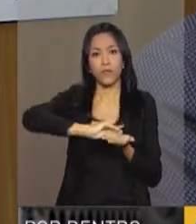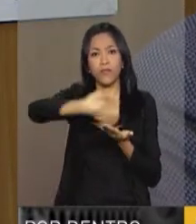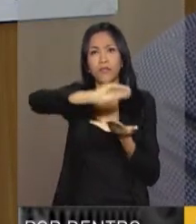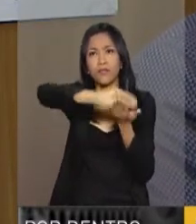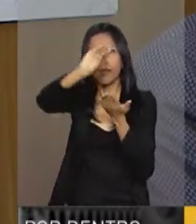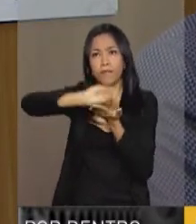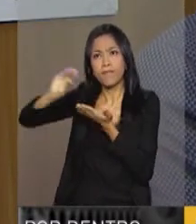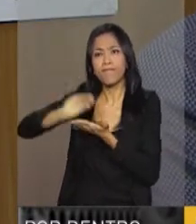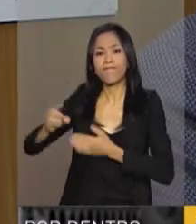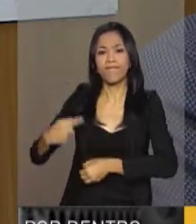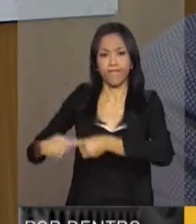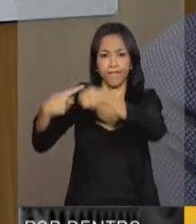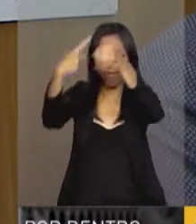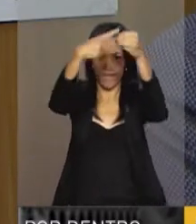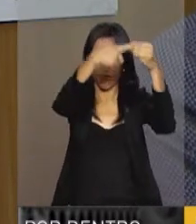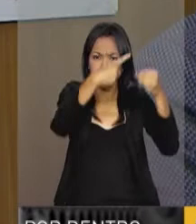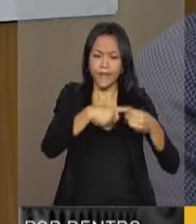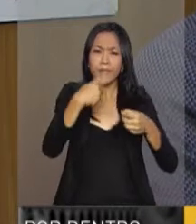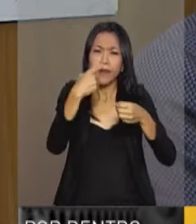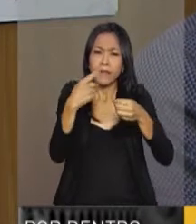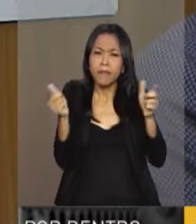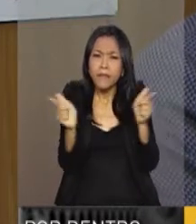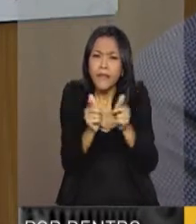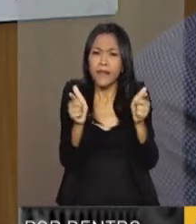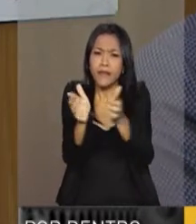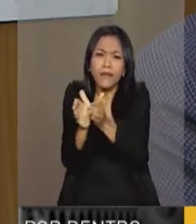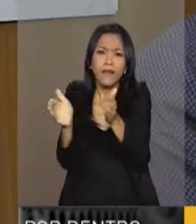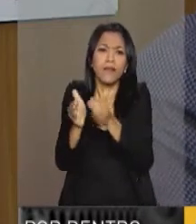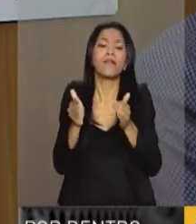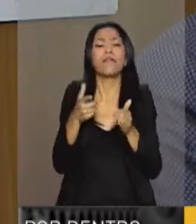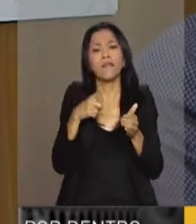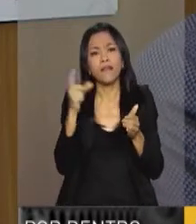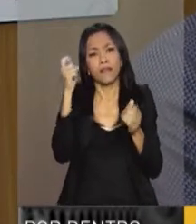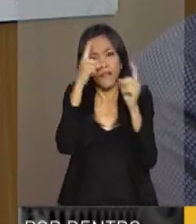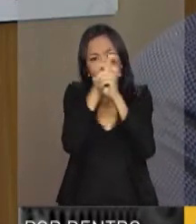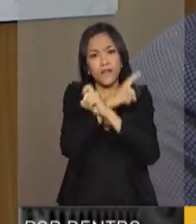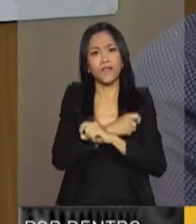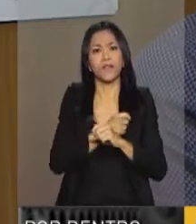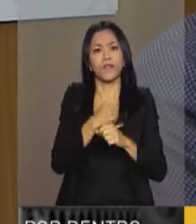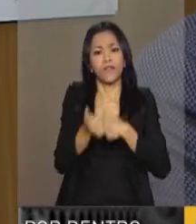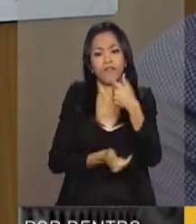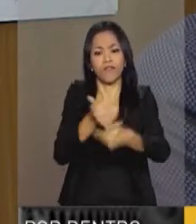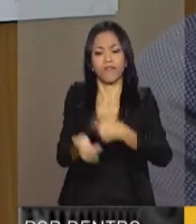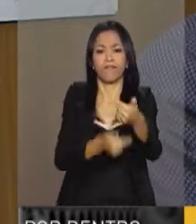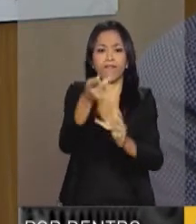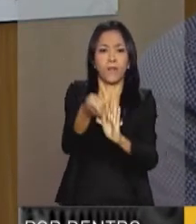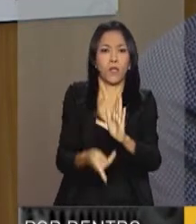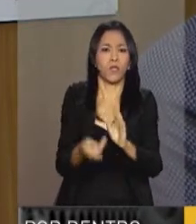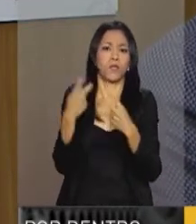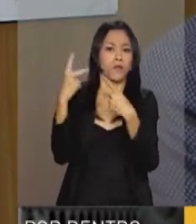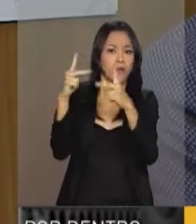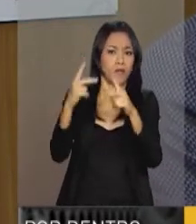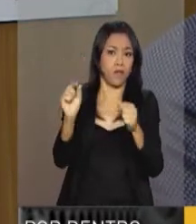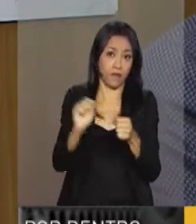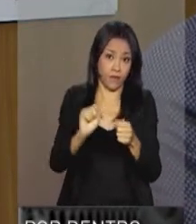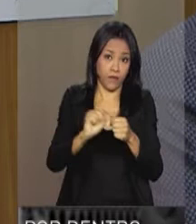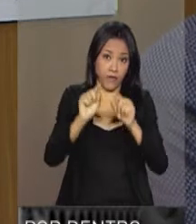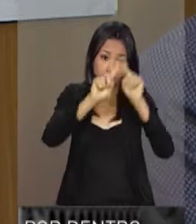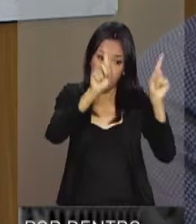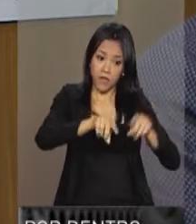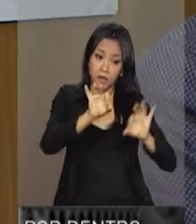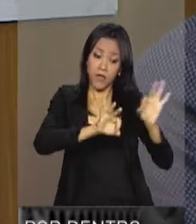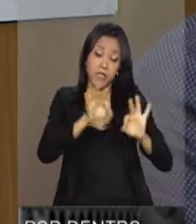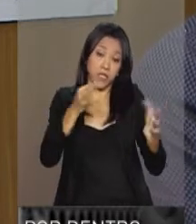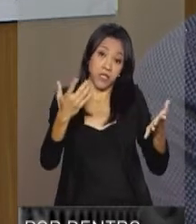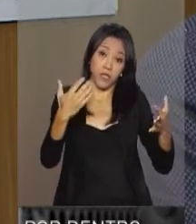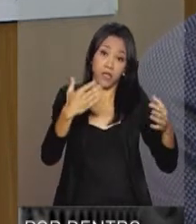municípios têm tido cada vez maior desafio dificuldade em realizar esses projetos e planos municipais sejam no âmbito do ministério das